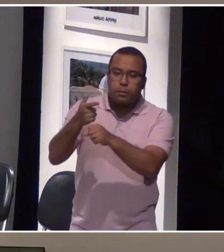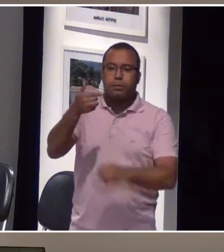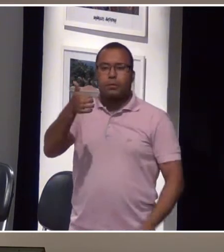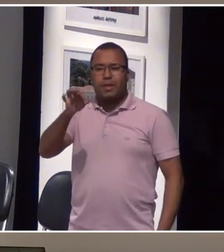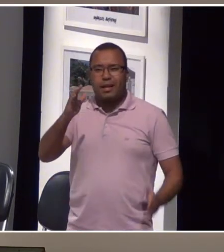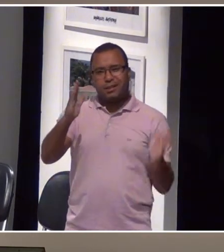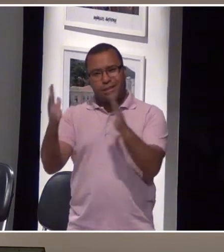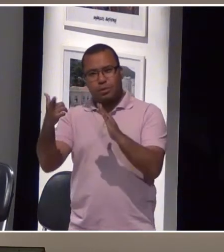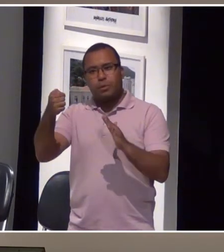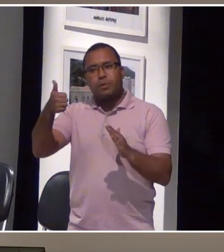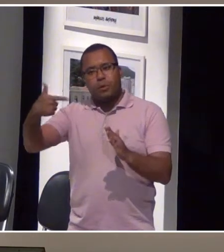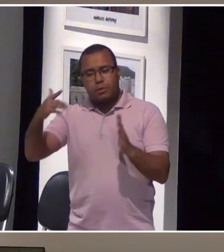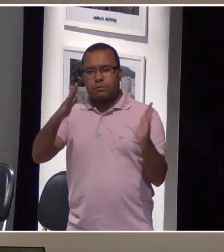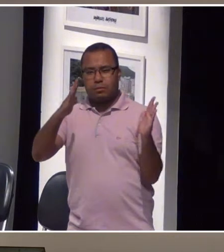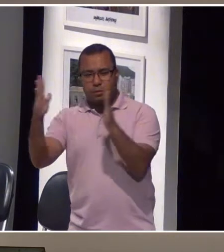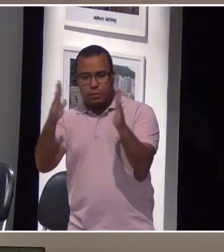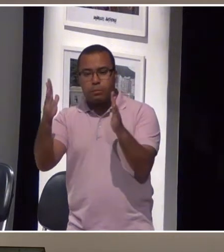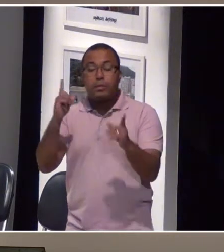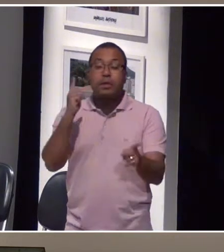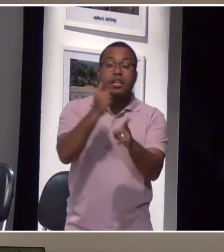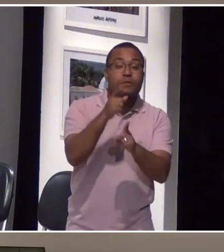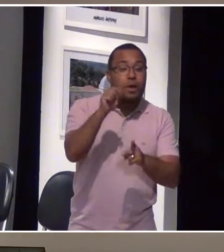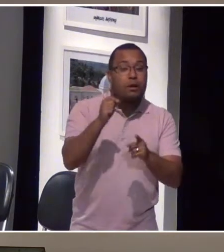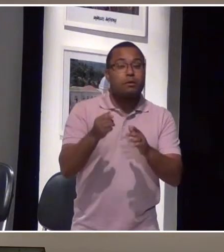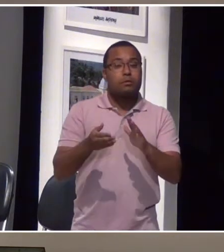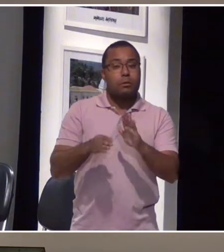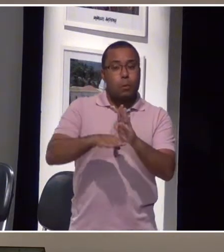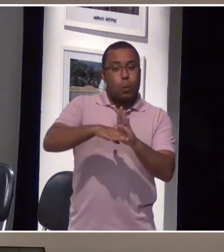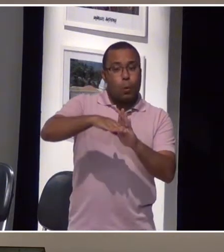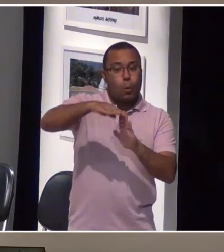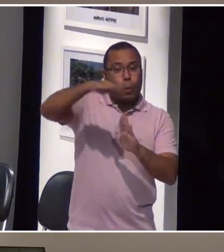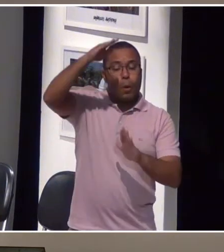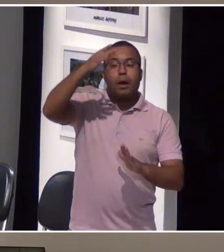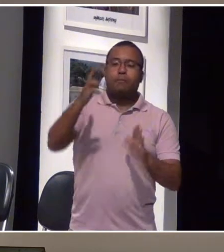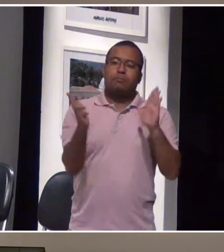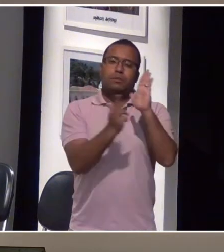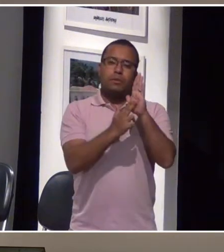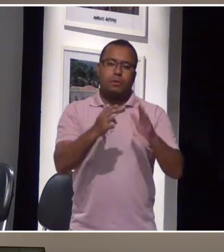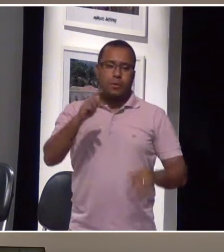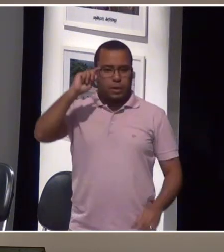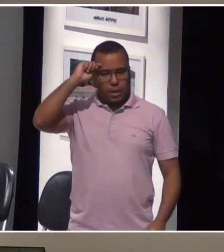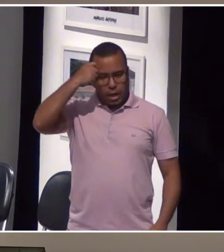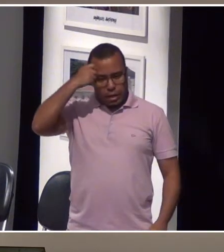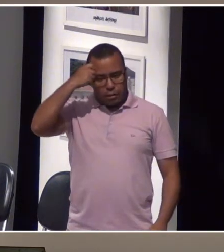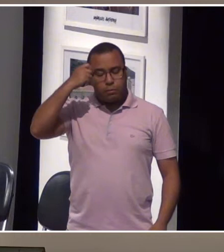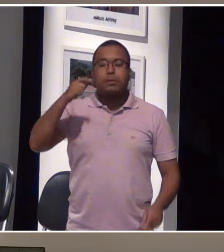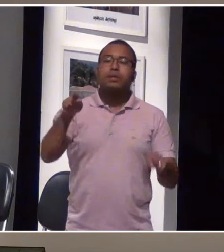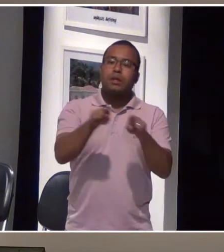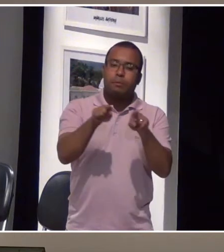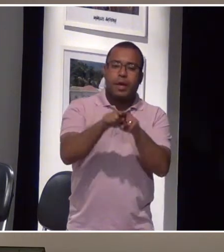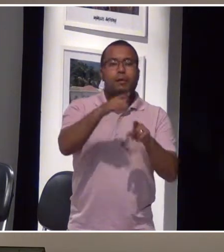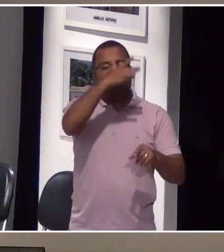2012, uma coisa que rapidamente a gente pode identificar é que aumentou o número de pessoas que se autodeclaram negras e diminuiu